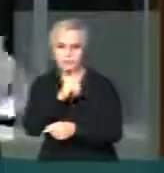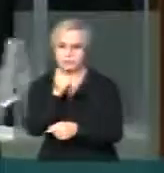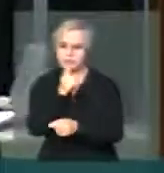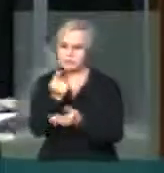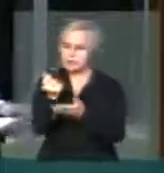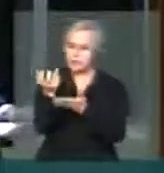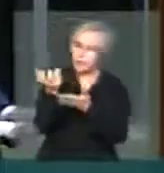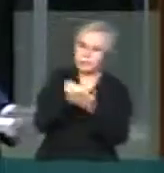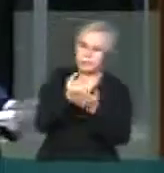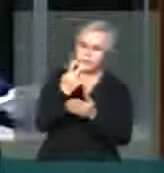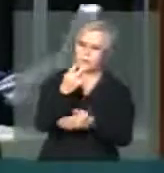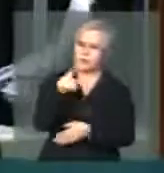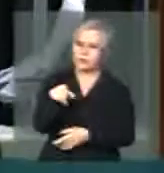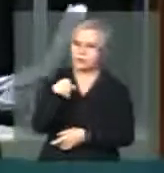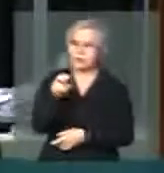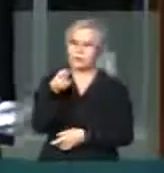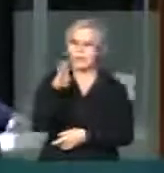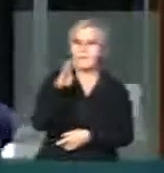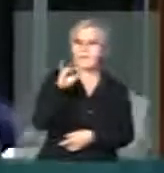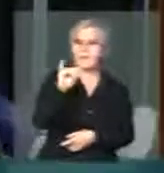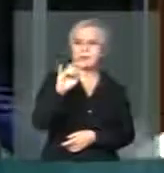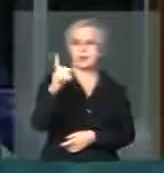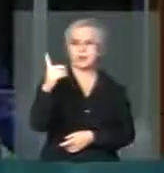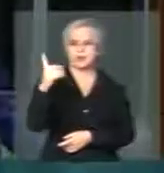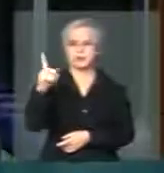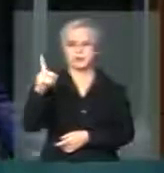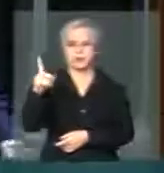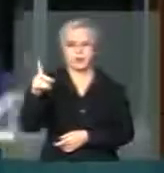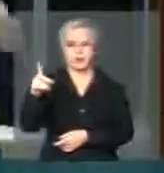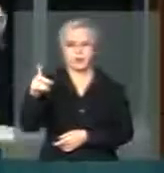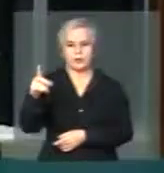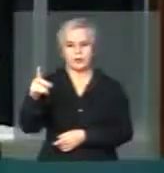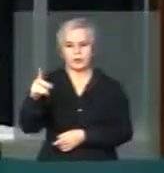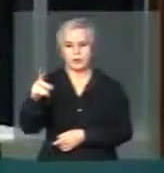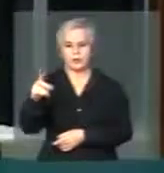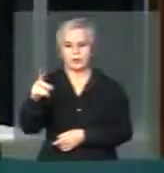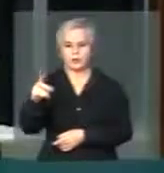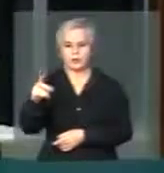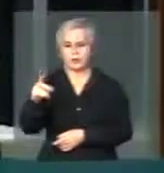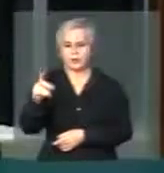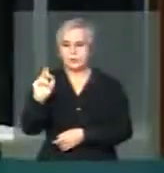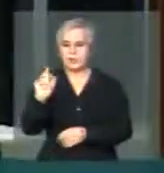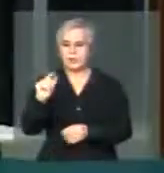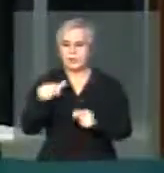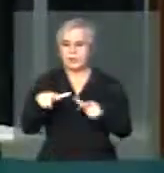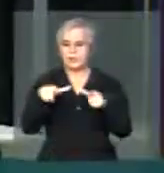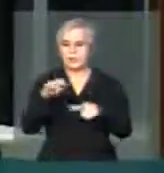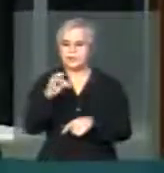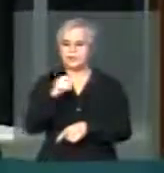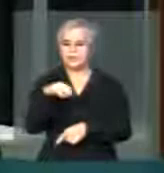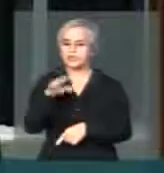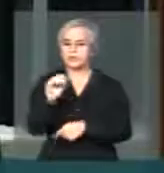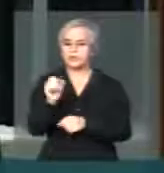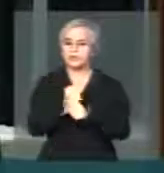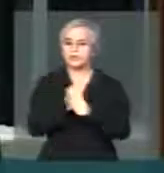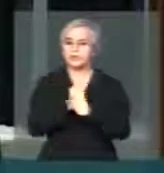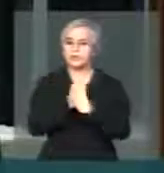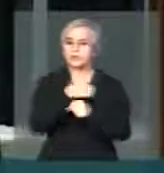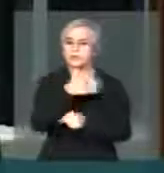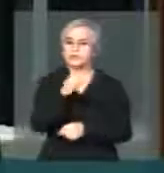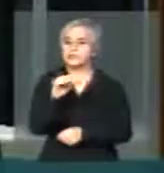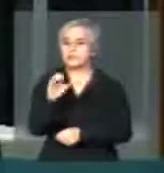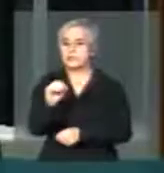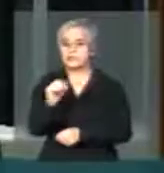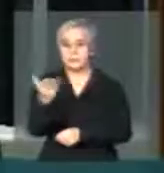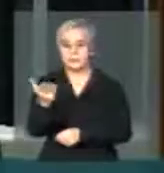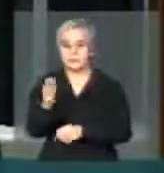de 2,5 bilhões de dólares em títulos de 100 anos. Portanto, é um exemplo claro de que a Petrobras